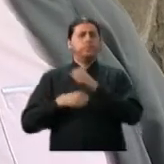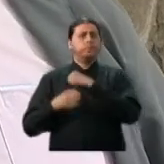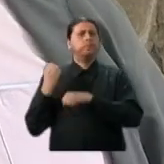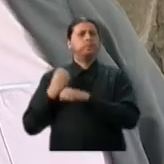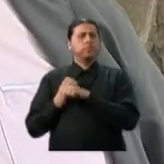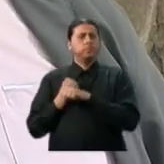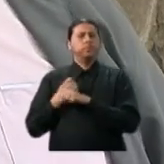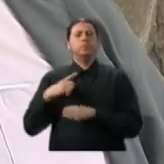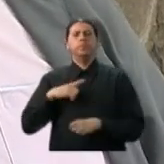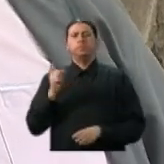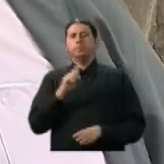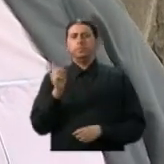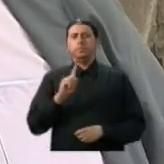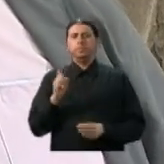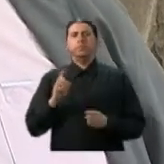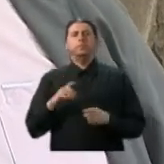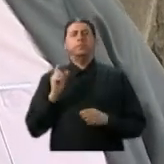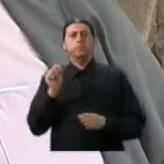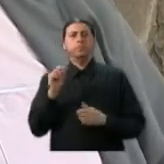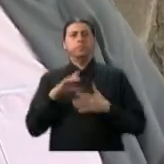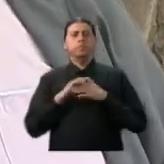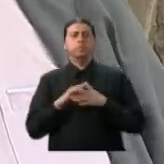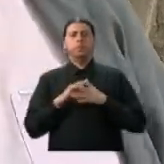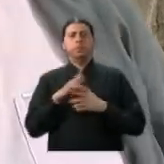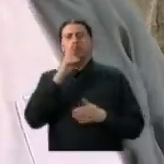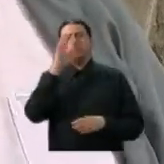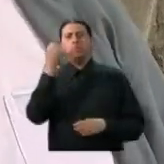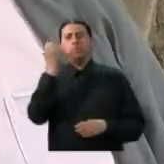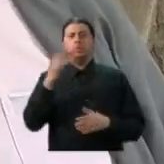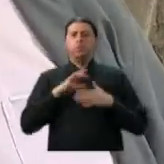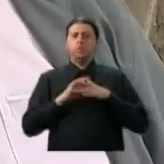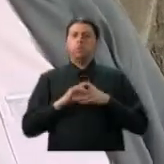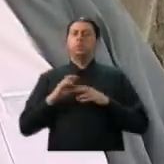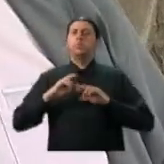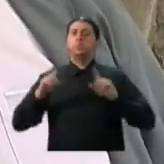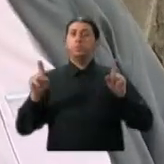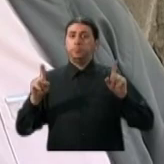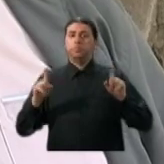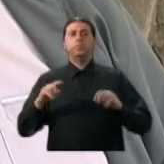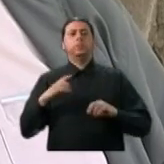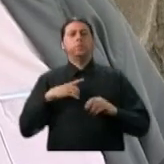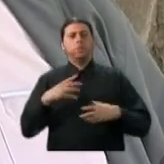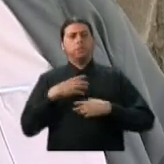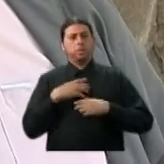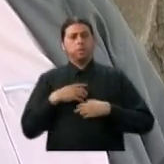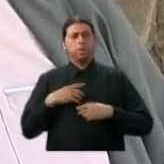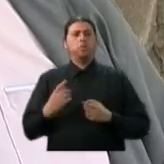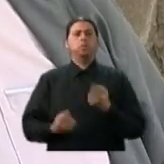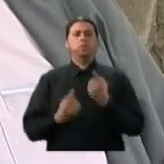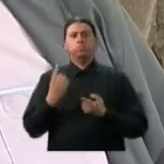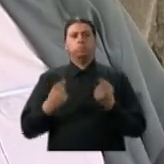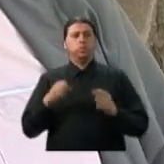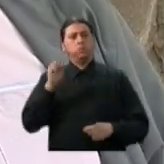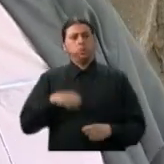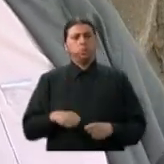é um surto de repentino da doença. Em outras situações, sim, uma epidemia